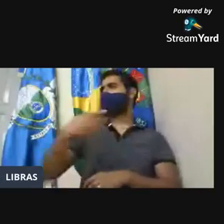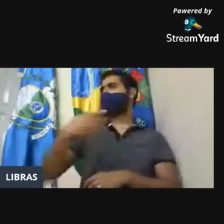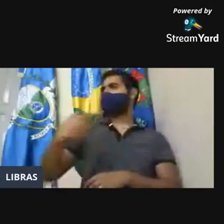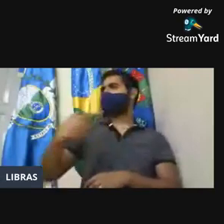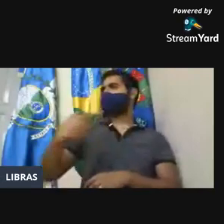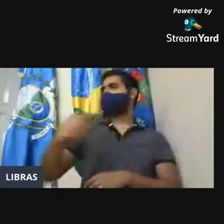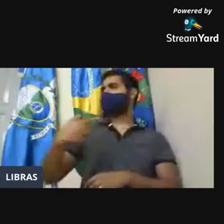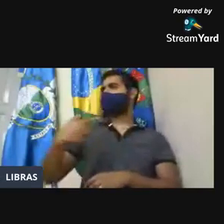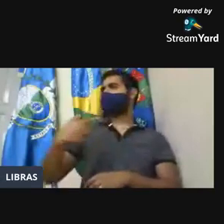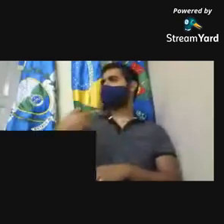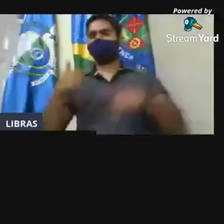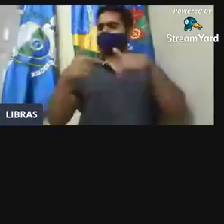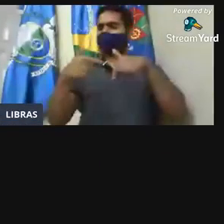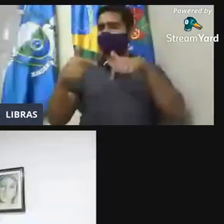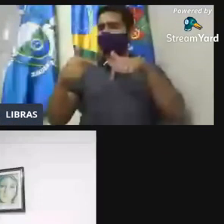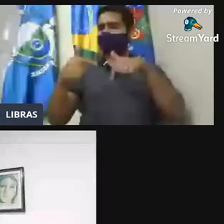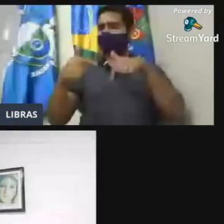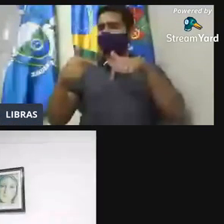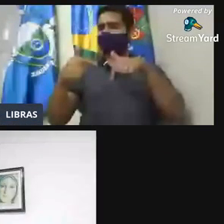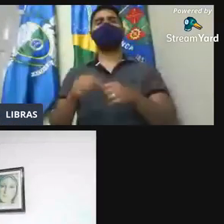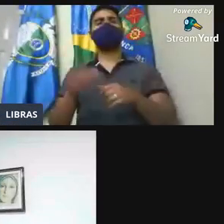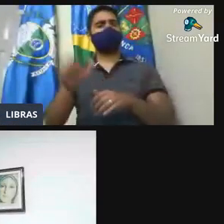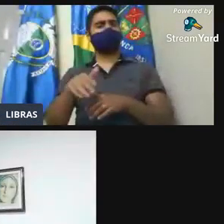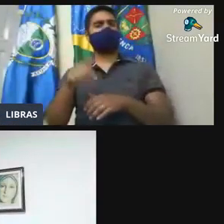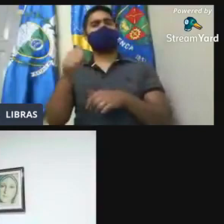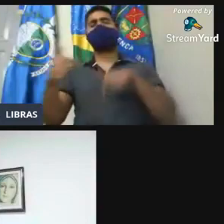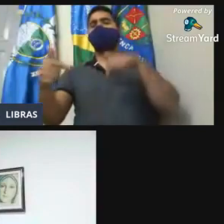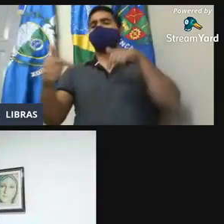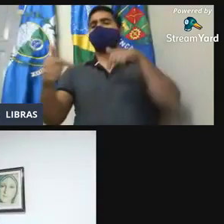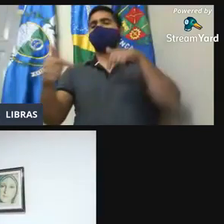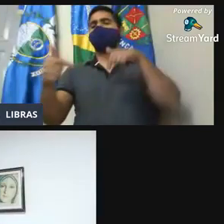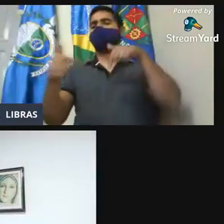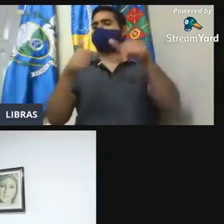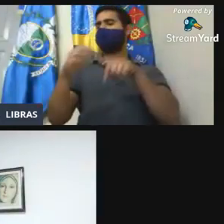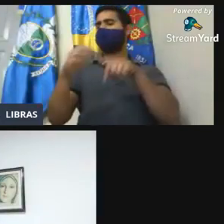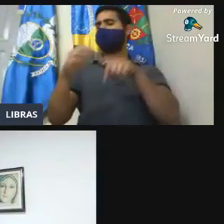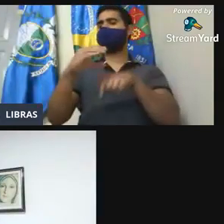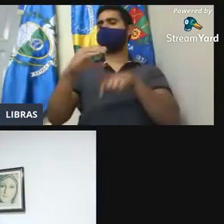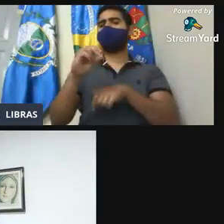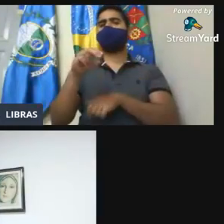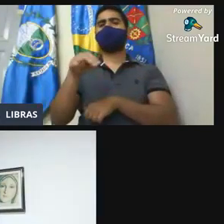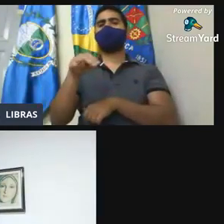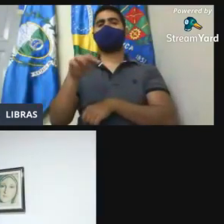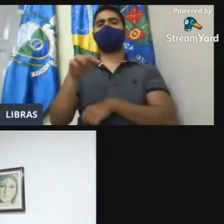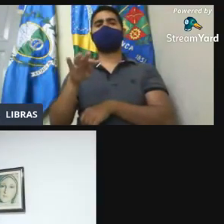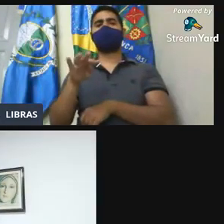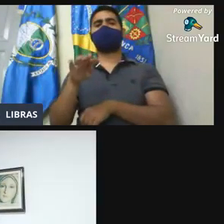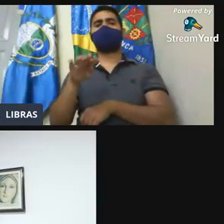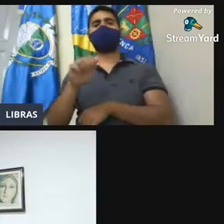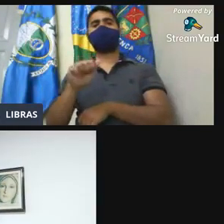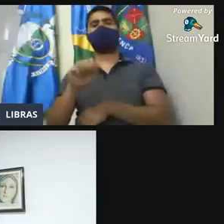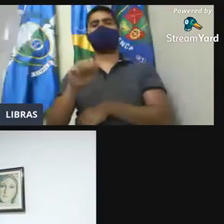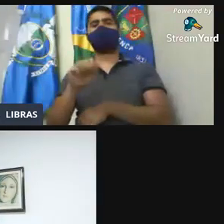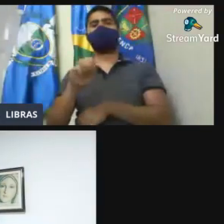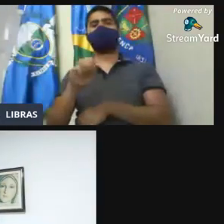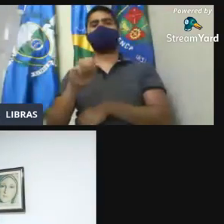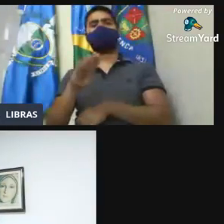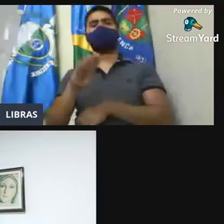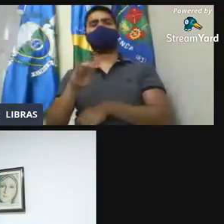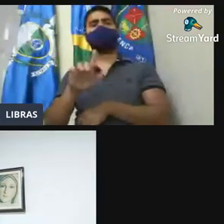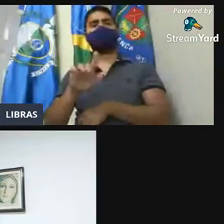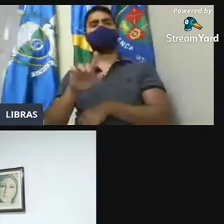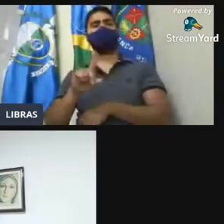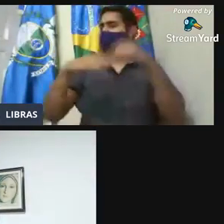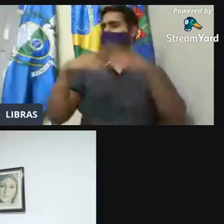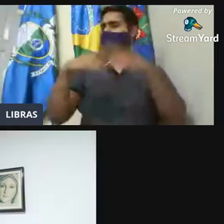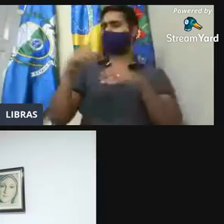Conselho Regional de Contabilidade trabalha para elevar ao máximo a qualidade do serviço de contabilidade prestados por seus profissionais. Prezado pela